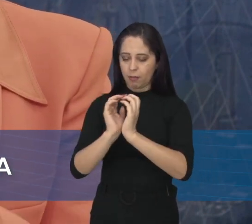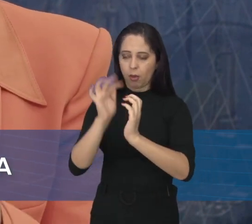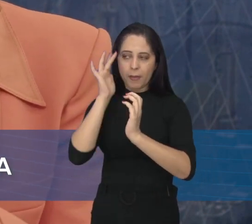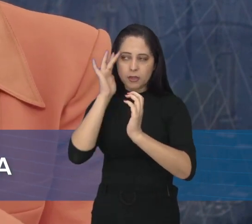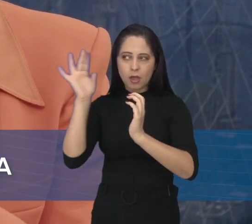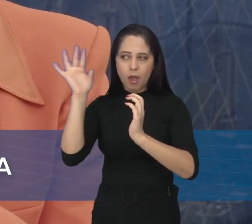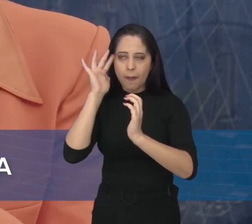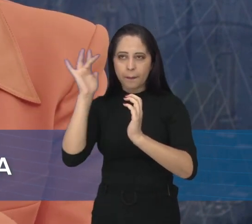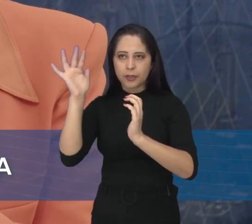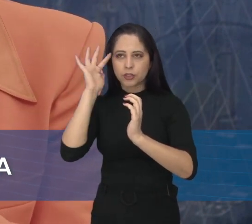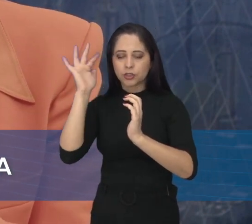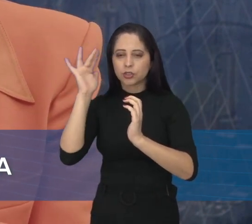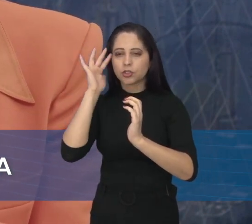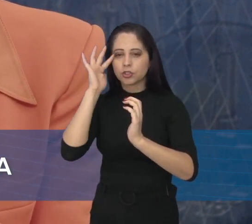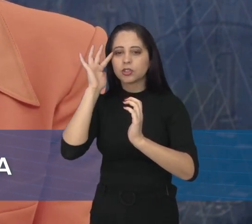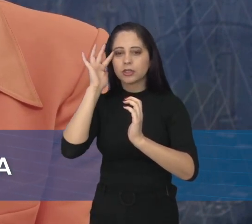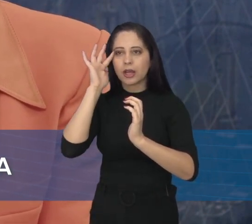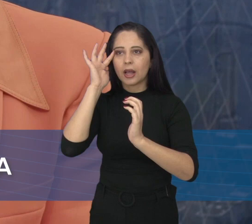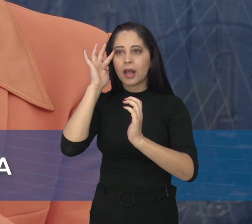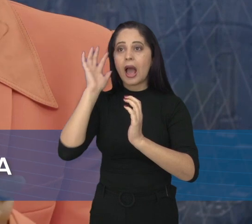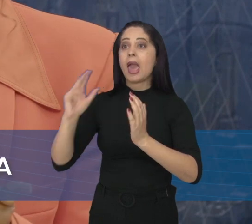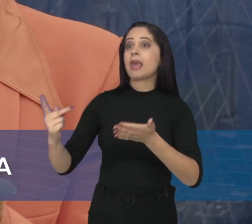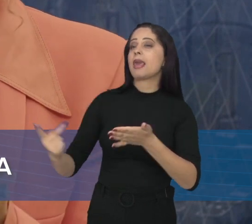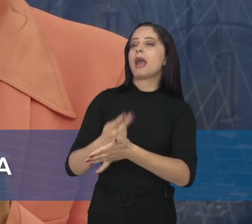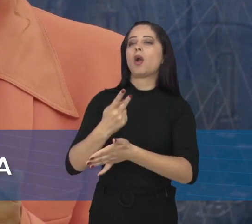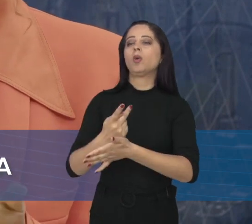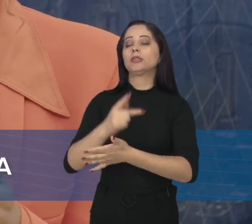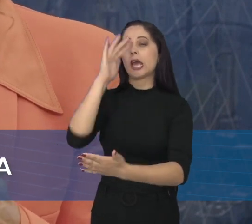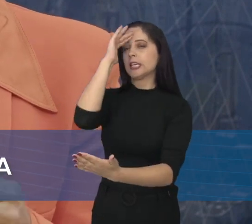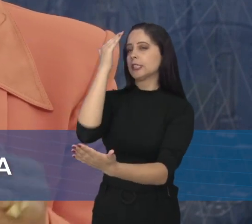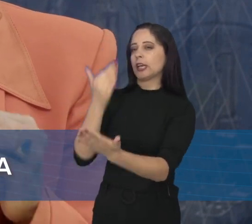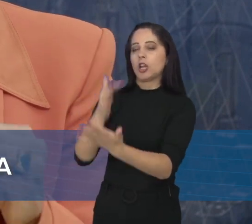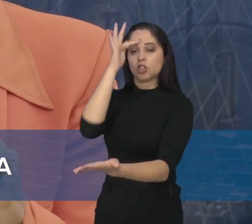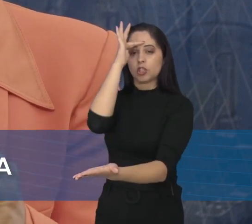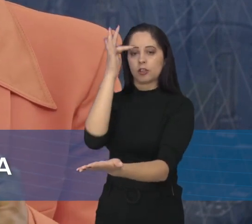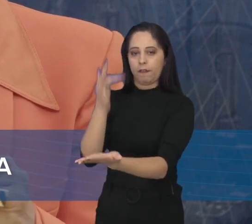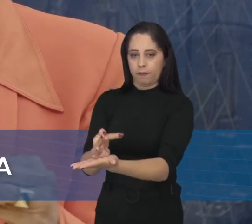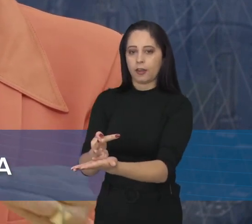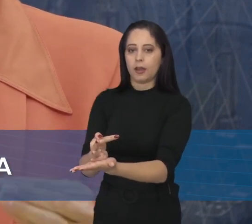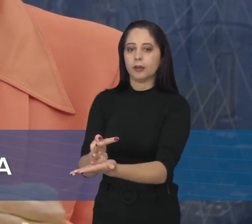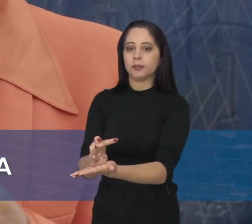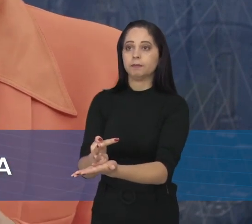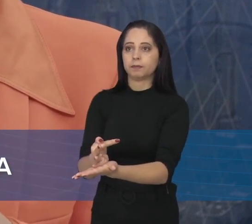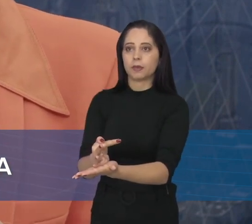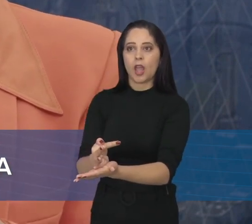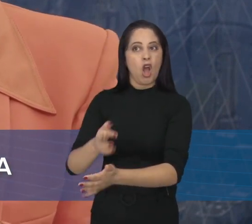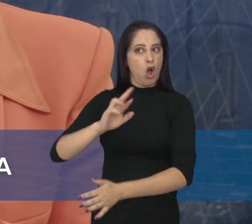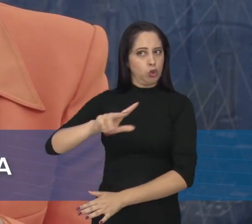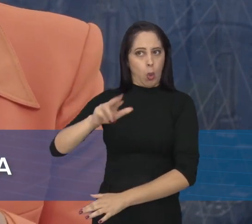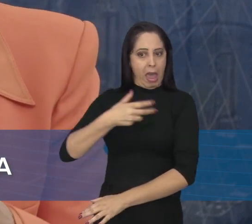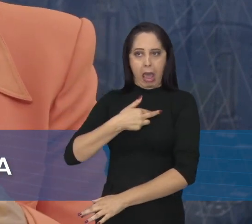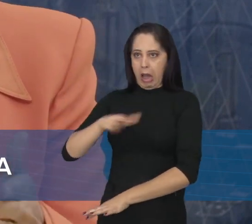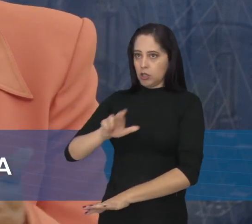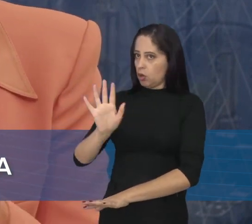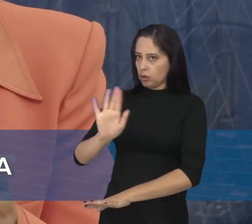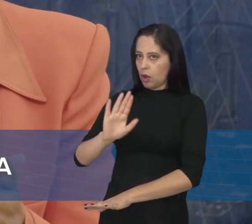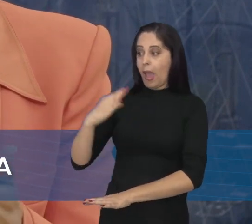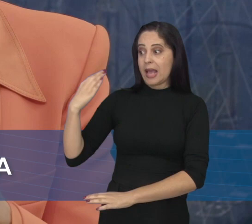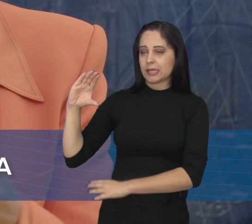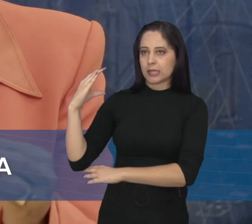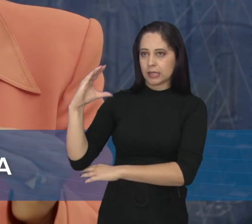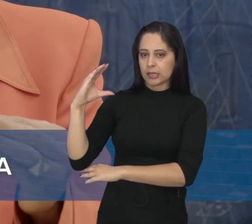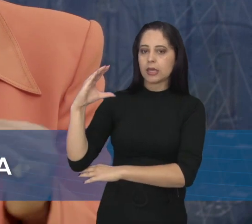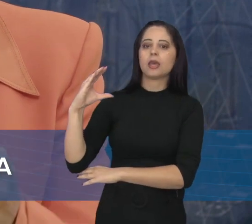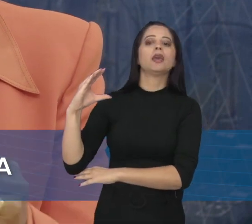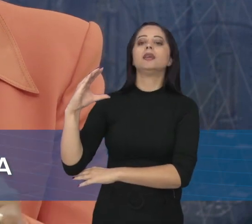acontece, é nesse lugar que a intuição espiritual existe. E nesse contexto eu não estou dizendo religiosamente não, estou dizendo cientificamente mesmo. Segundo a